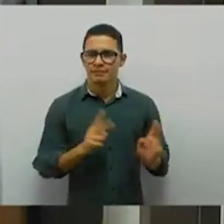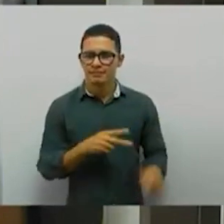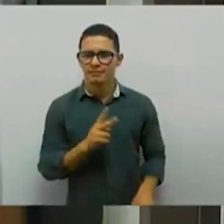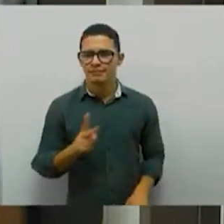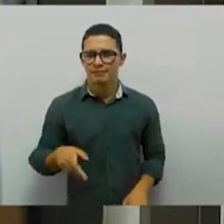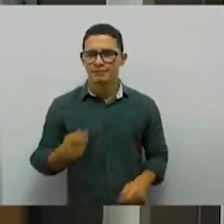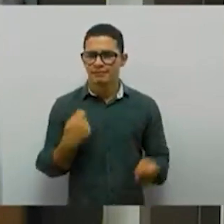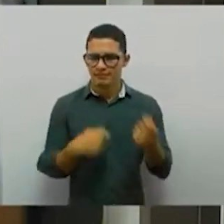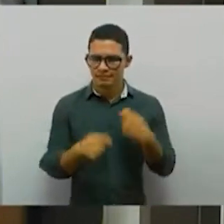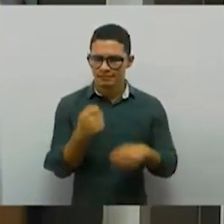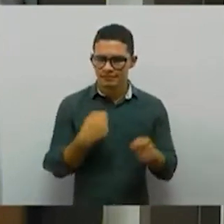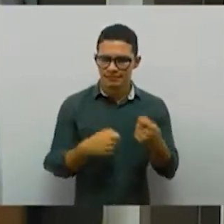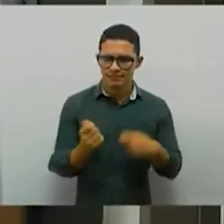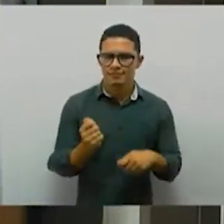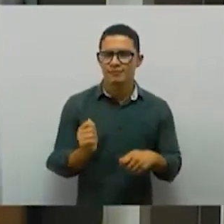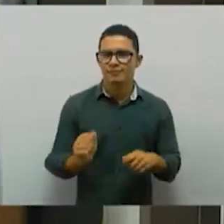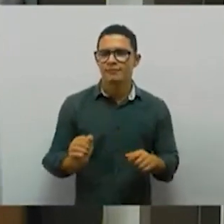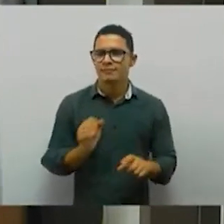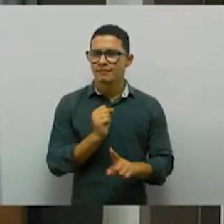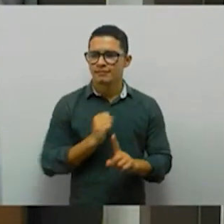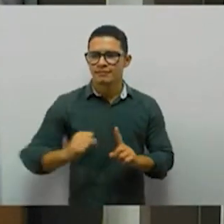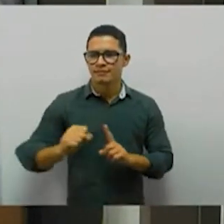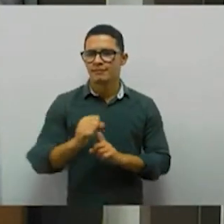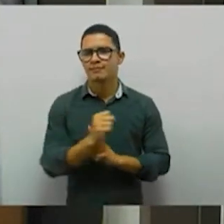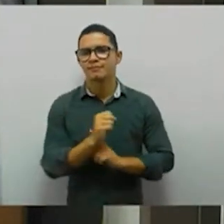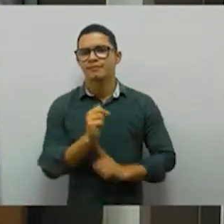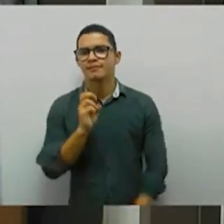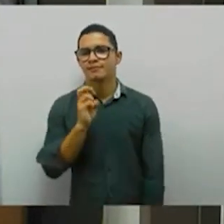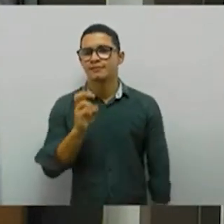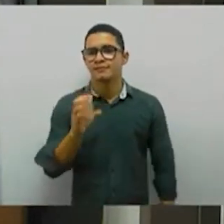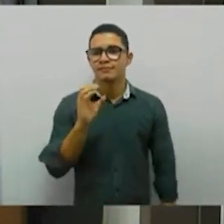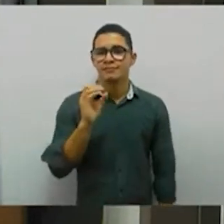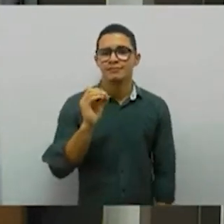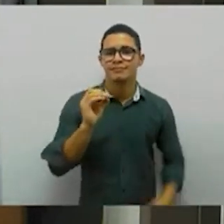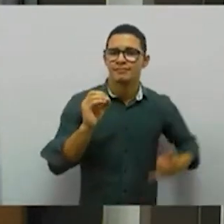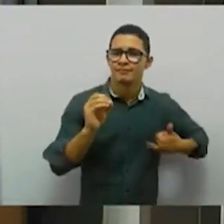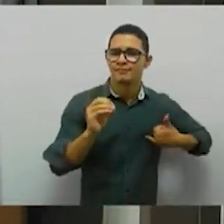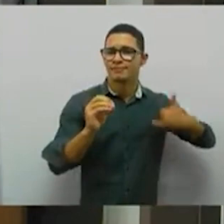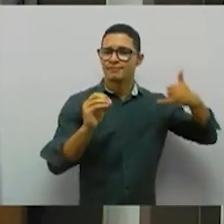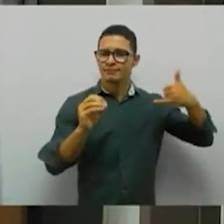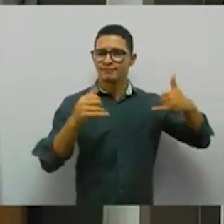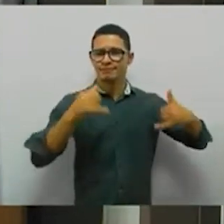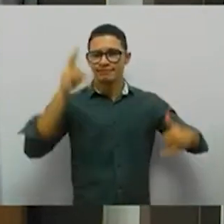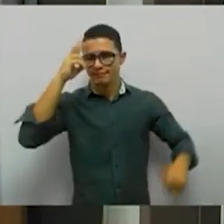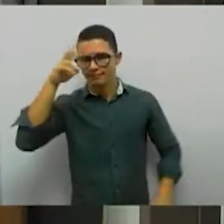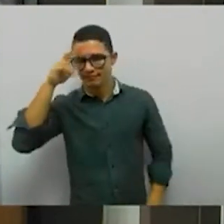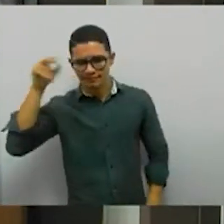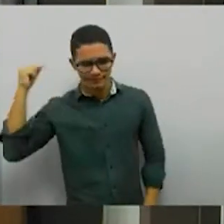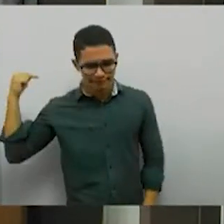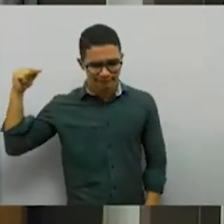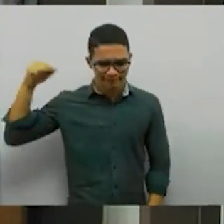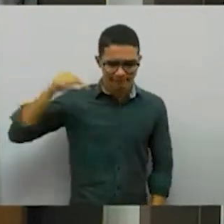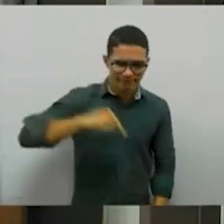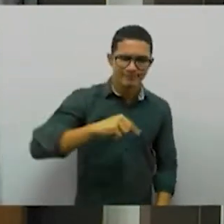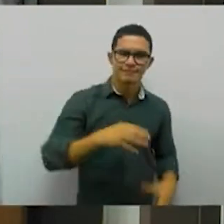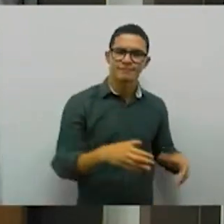receberam Moção de aplausos durante a reunião São 50 anos de história nesse município nós atendemos